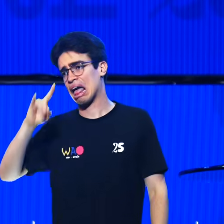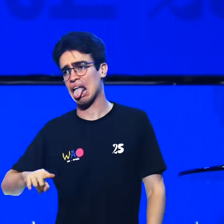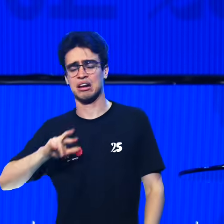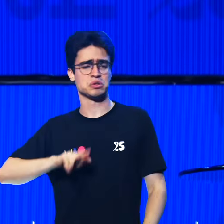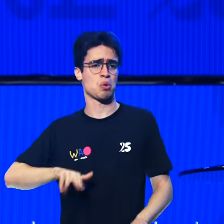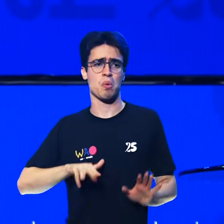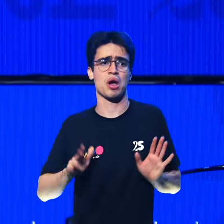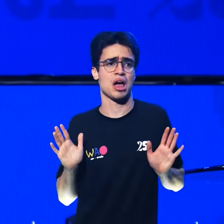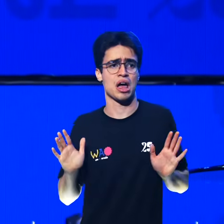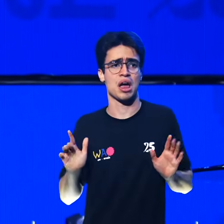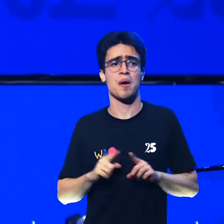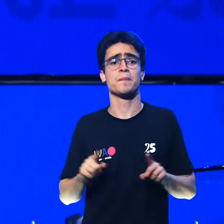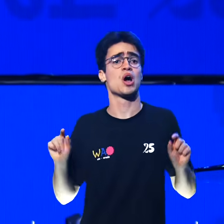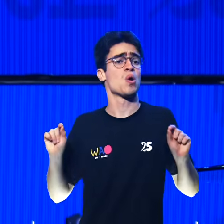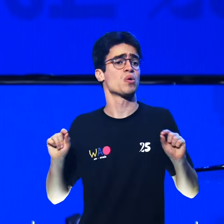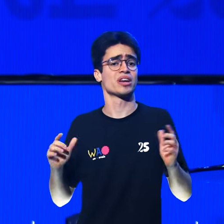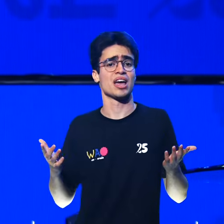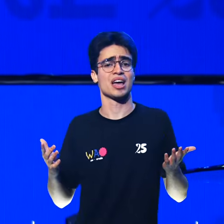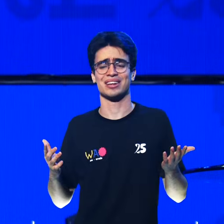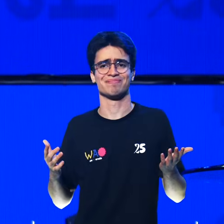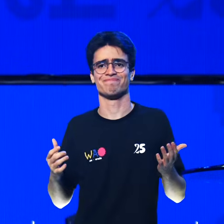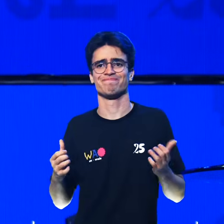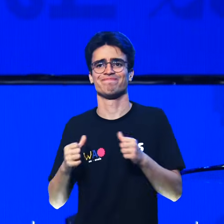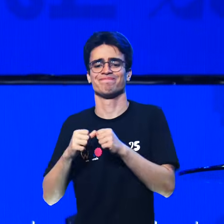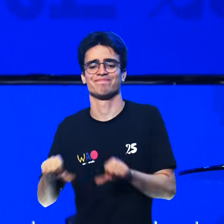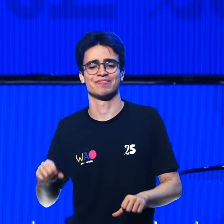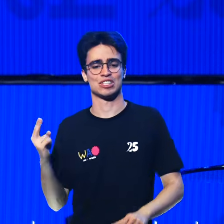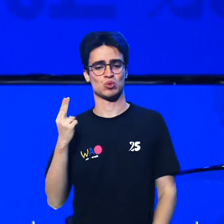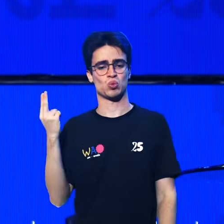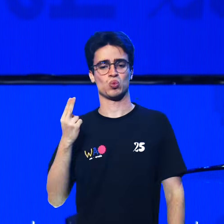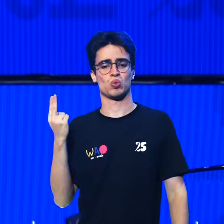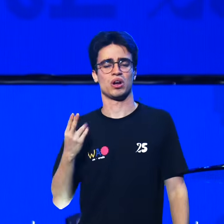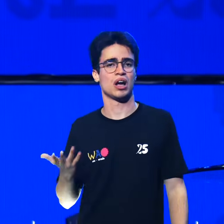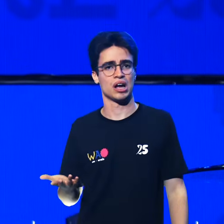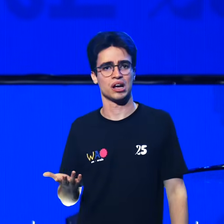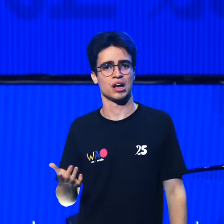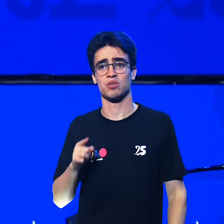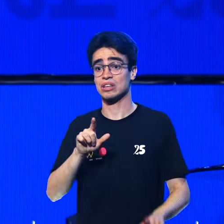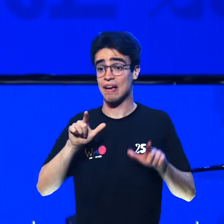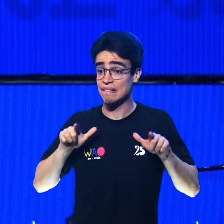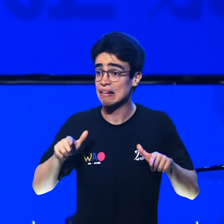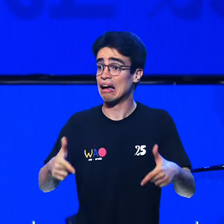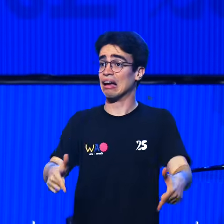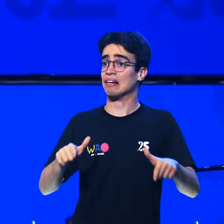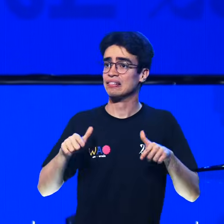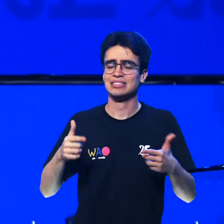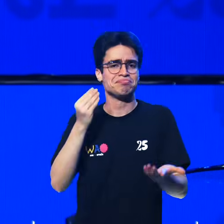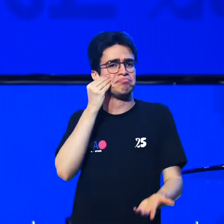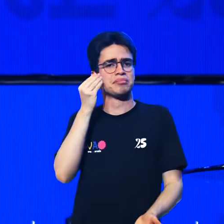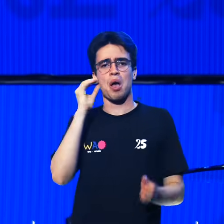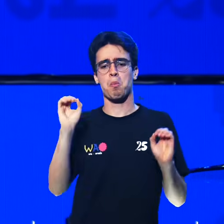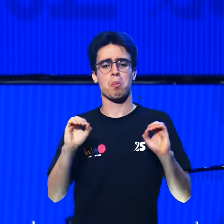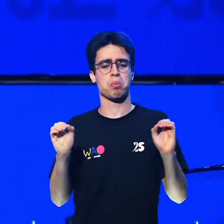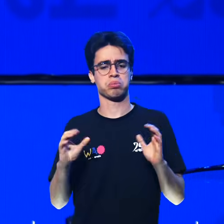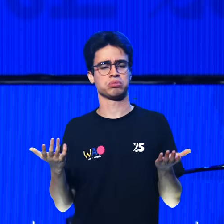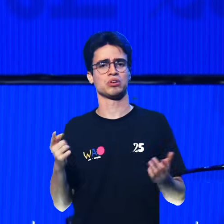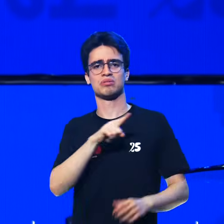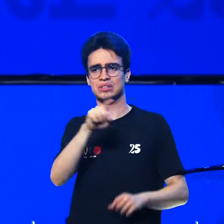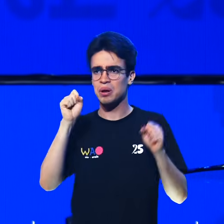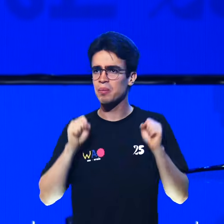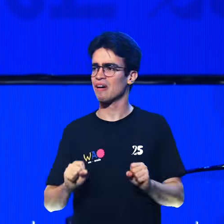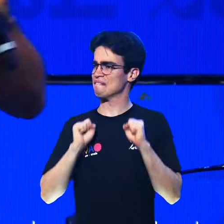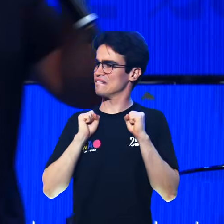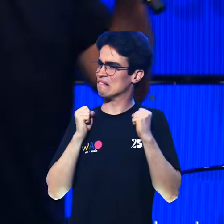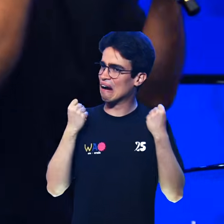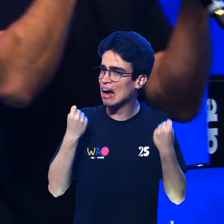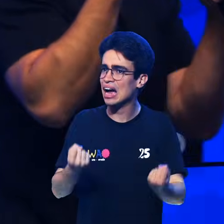simplesmente não fica, e não há nada que você faça. Você pode insistir na sua força,